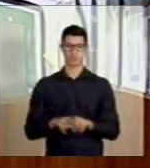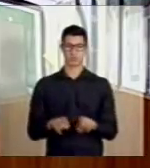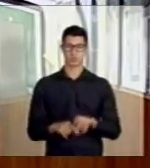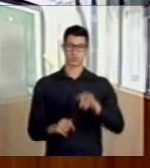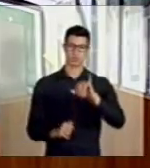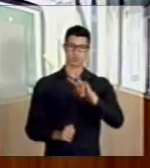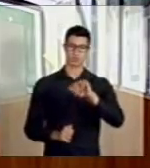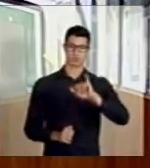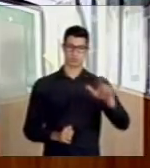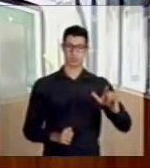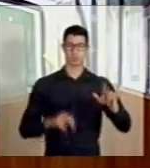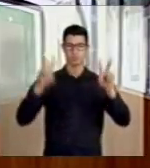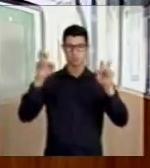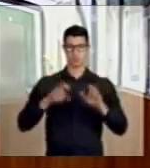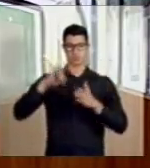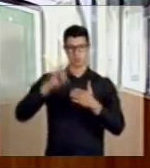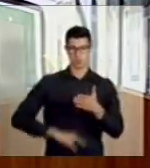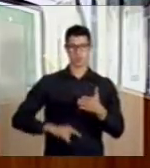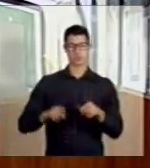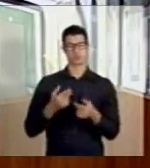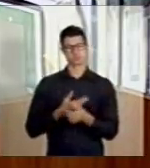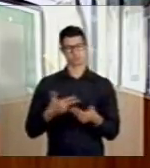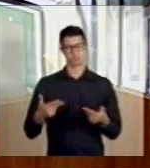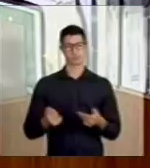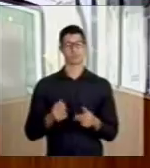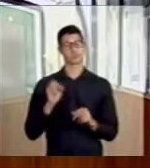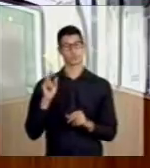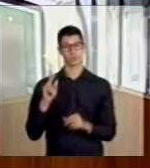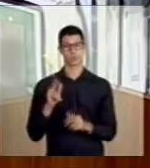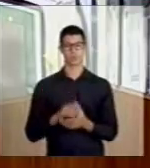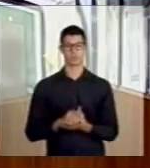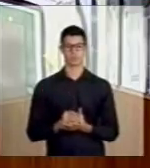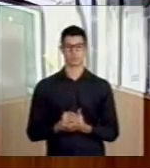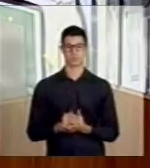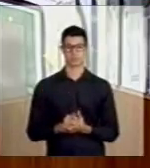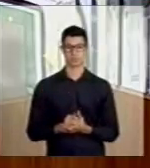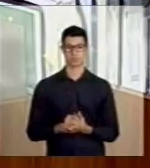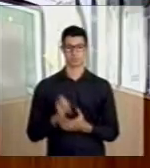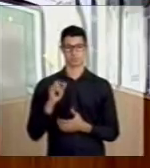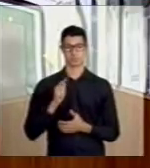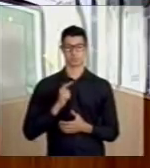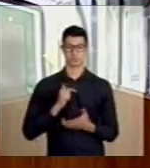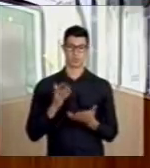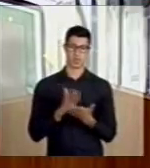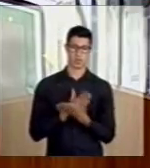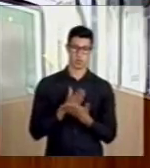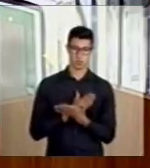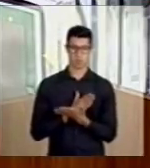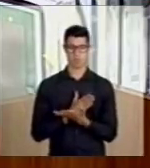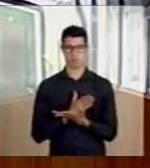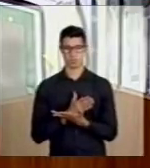registro de imóveis, títulos e documentos, etc. Pois bem, se houver alguma